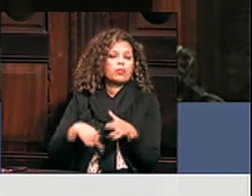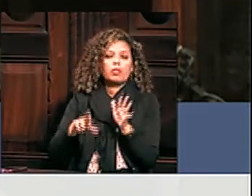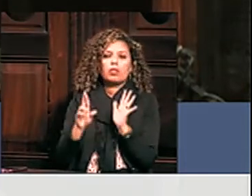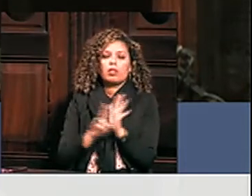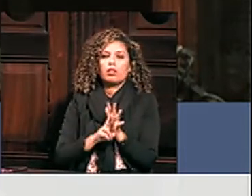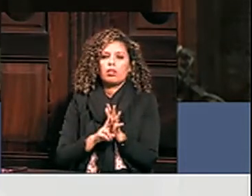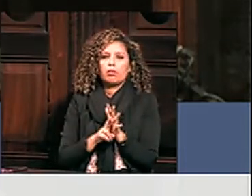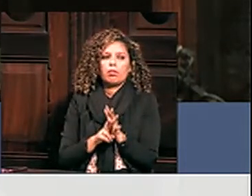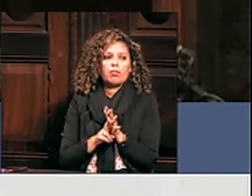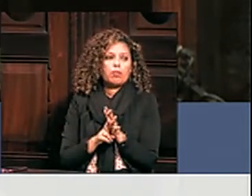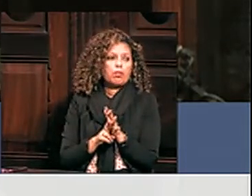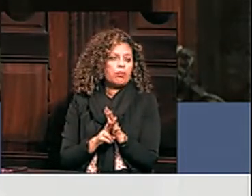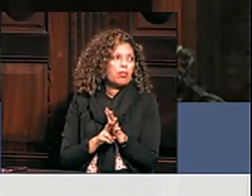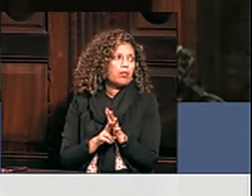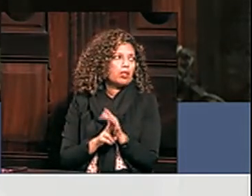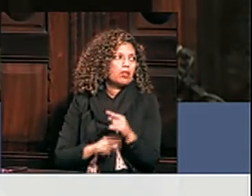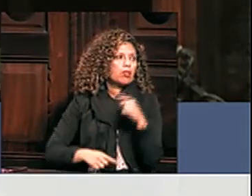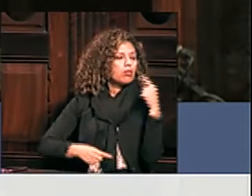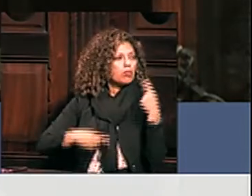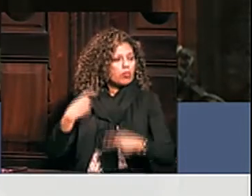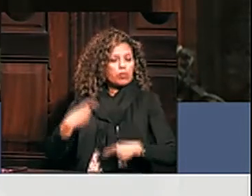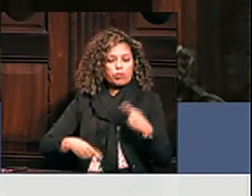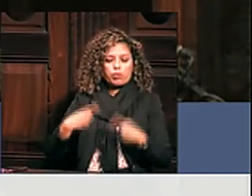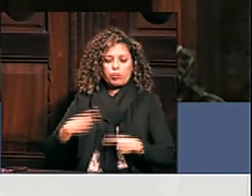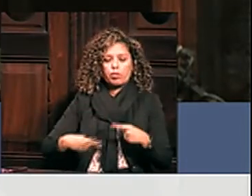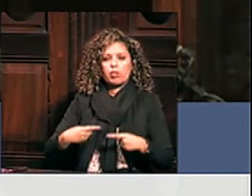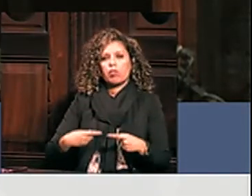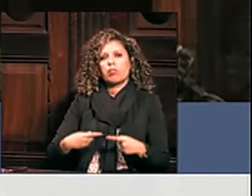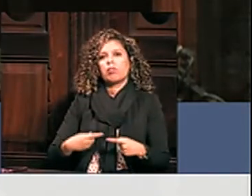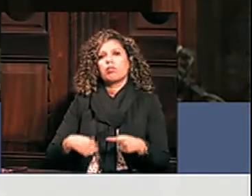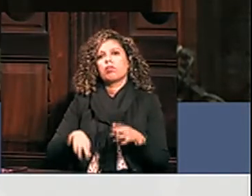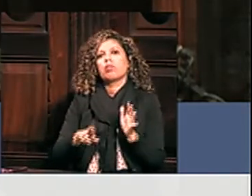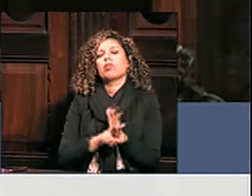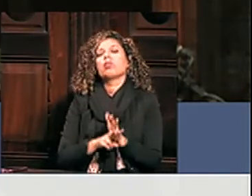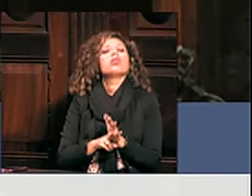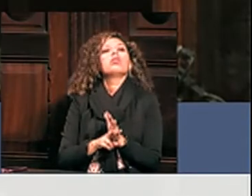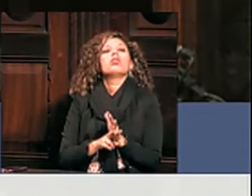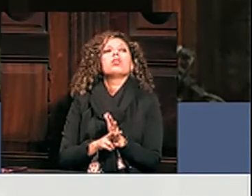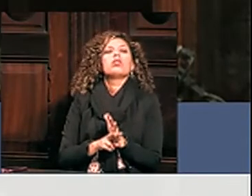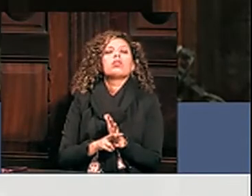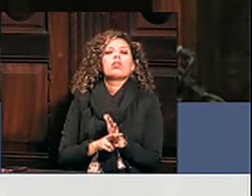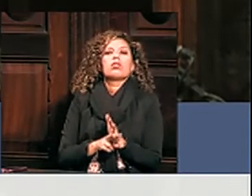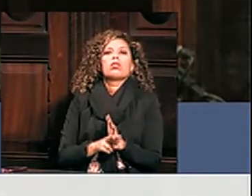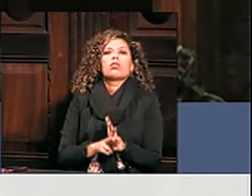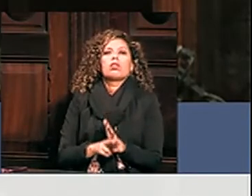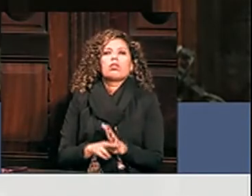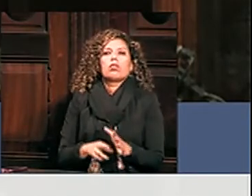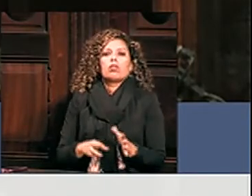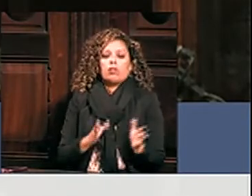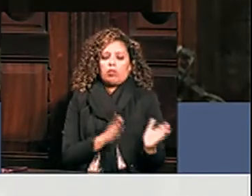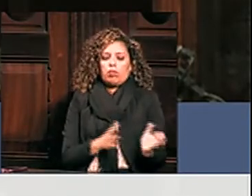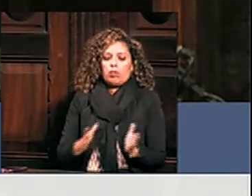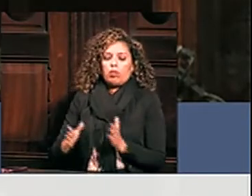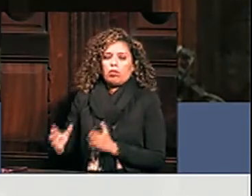requerimento, voto de discussão, requerimento de inclusão na pauta da ordem do dia do projeto de lei